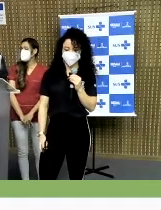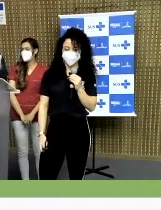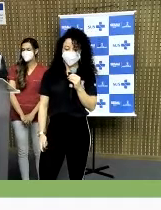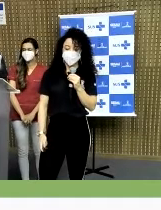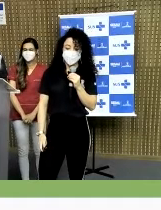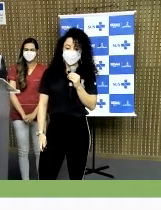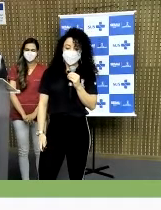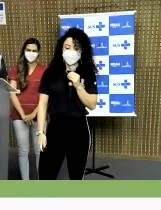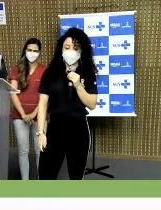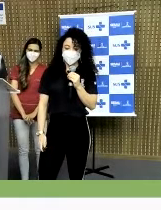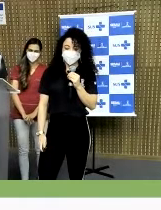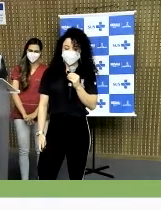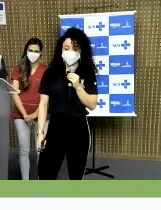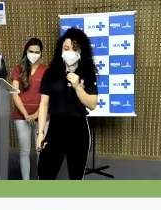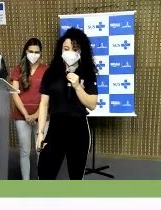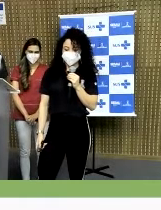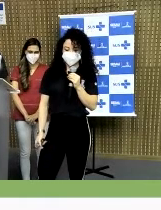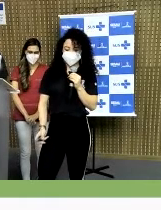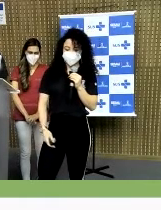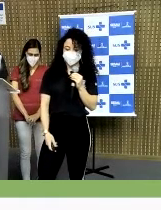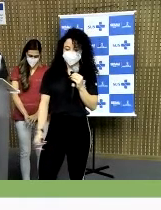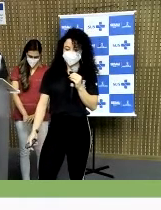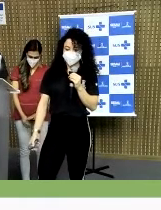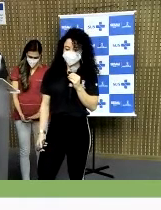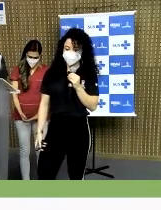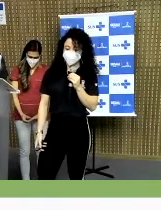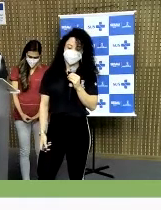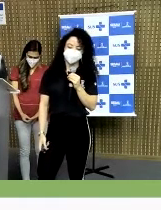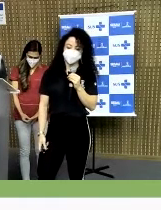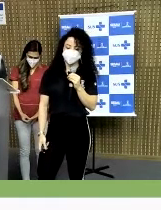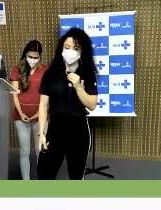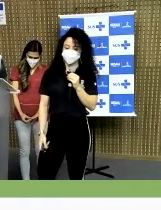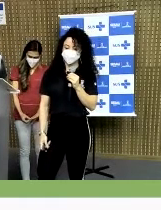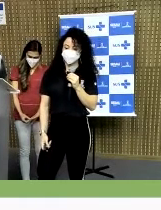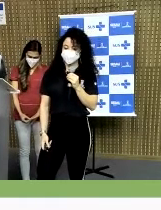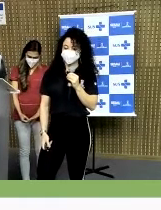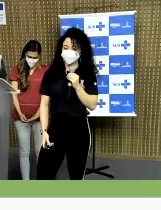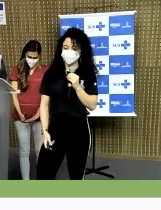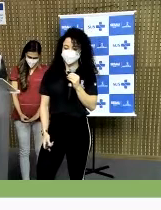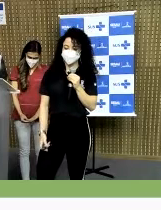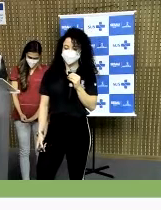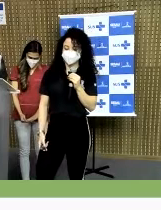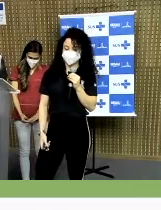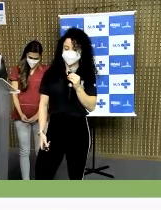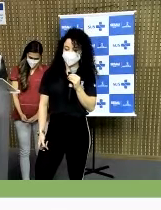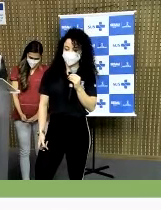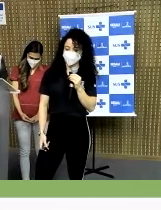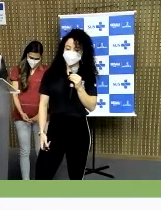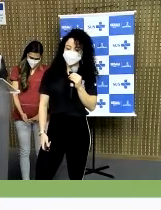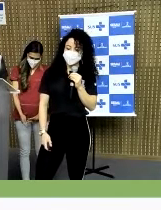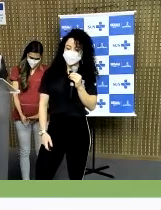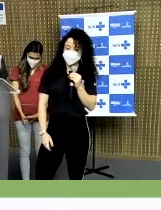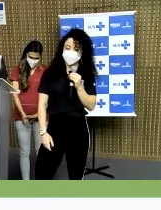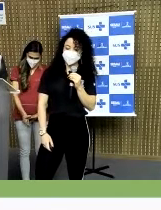2021. A consulta na atenção básica de 0 a 10 anos, nós temos uma população de